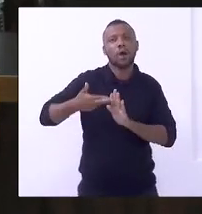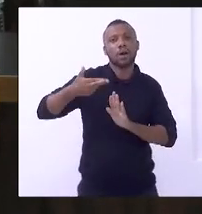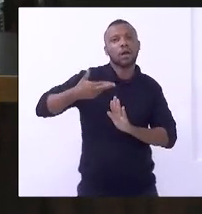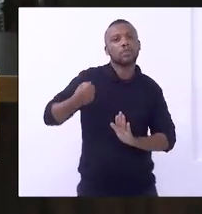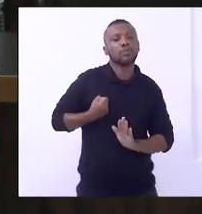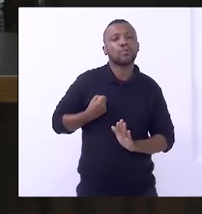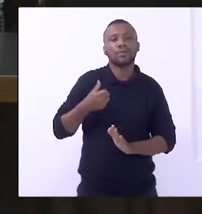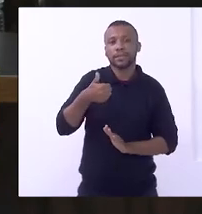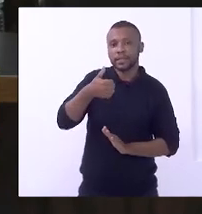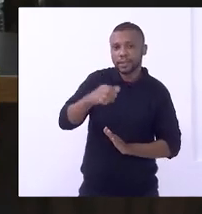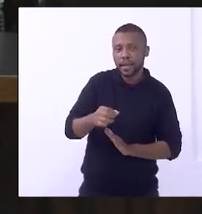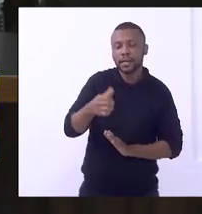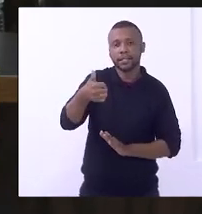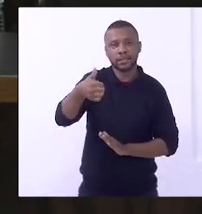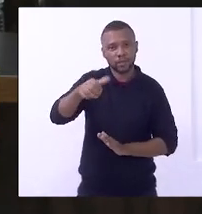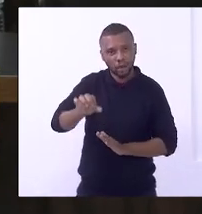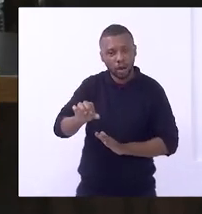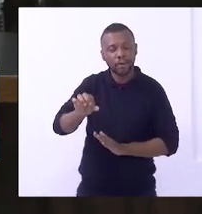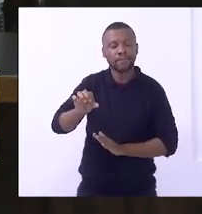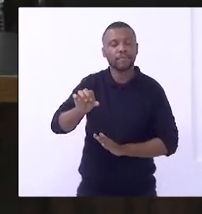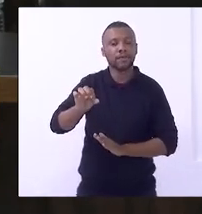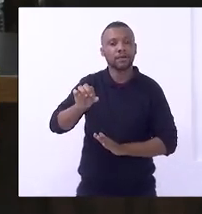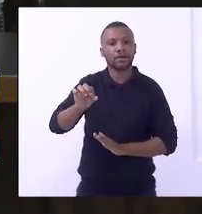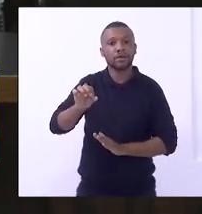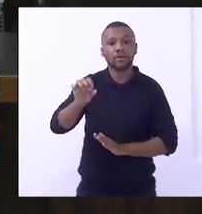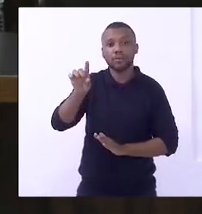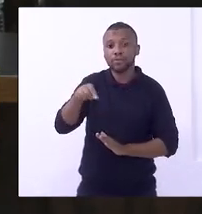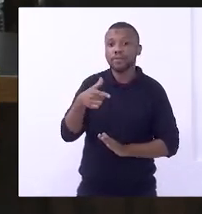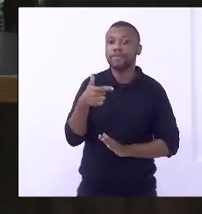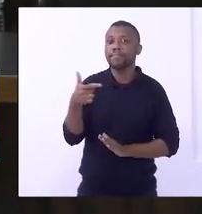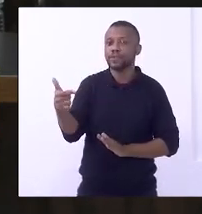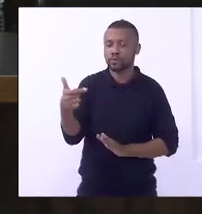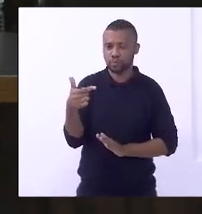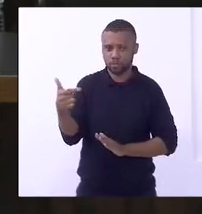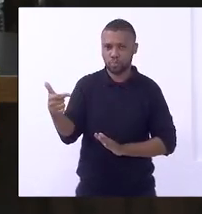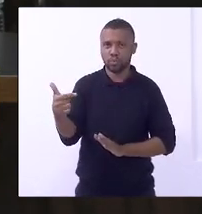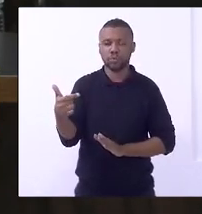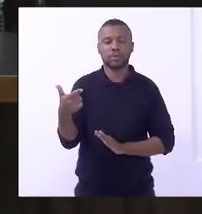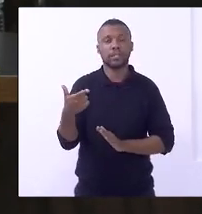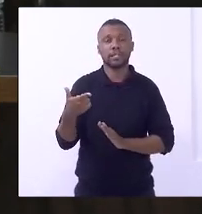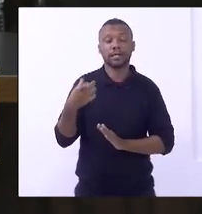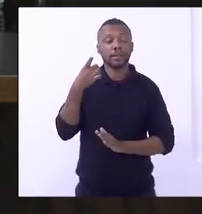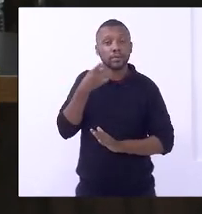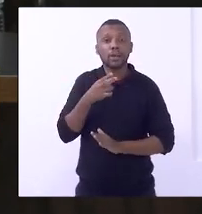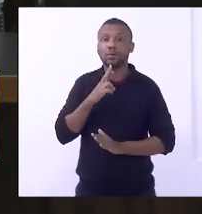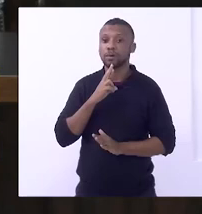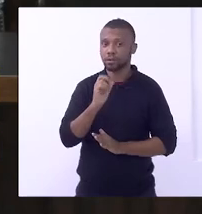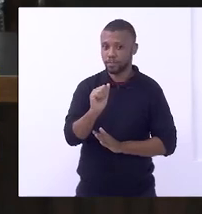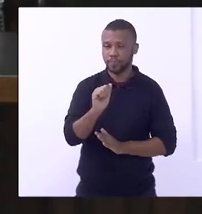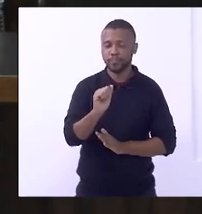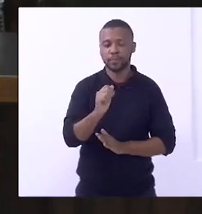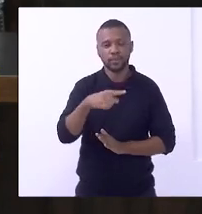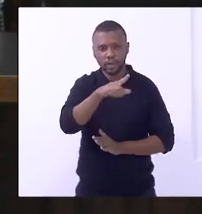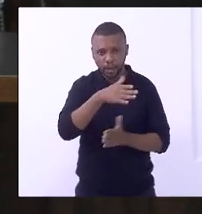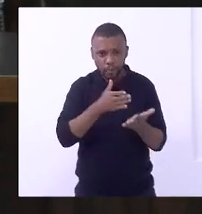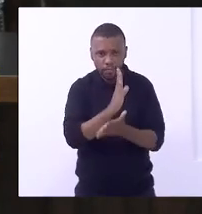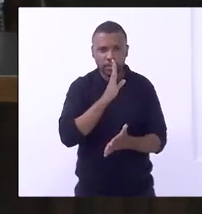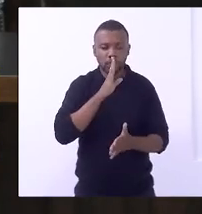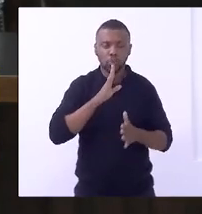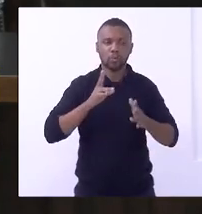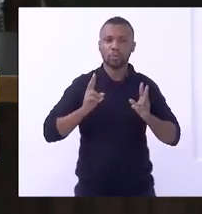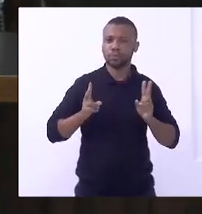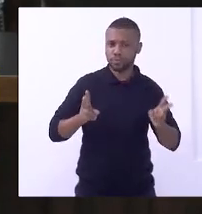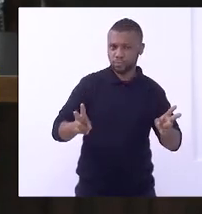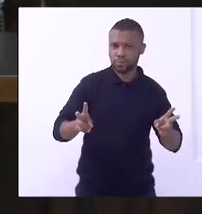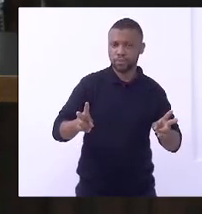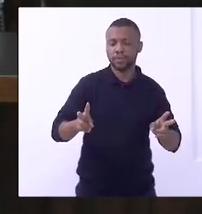número 1019, do projeto número 1019 de 22, deputado Rodrigo Amorim. Senhores que aprovam, permaneçam como estão. Aprovado.